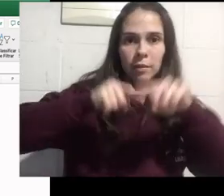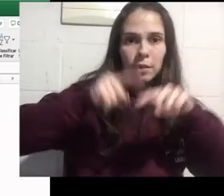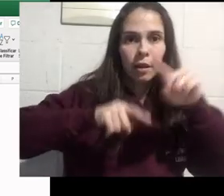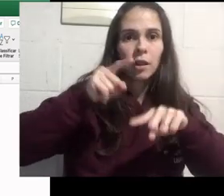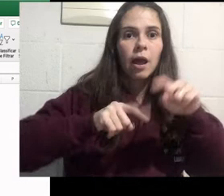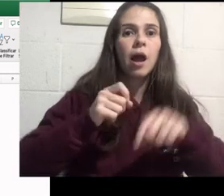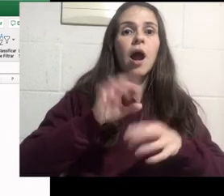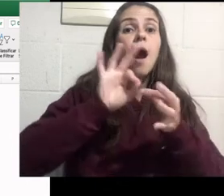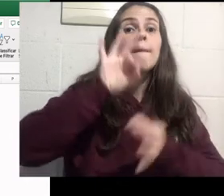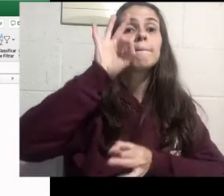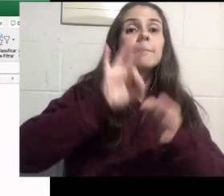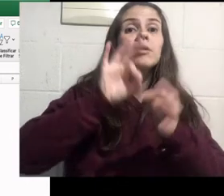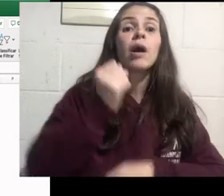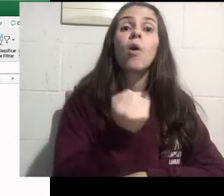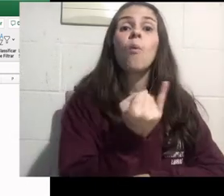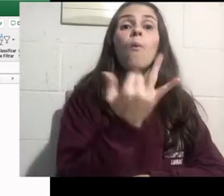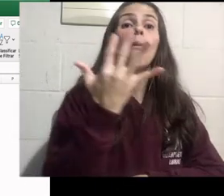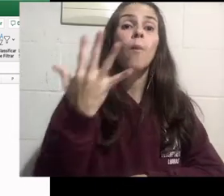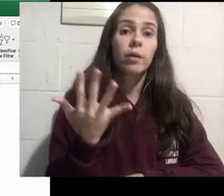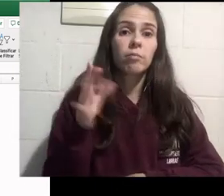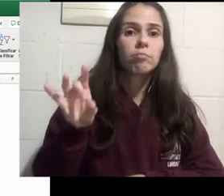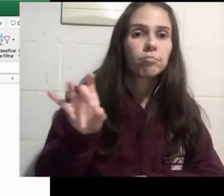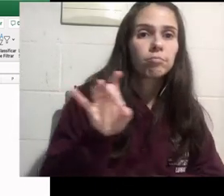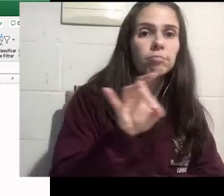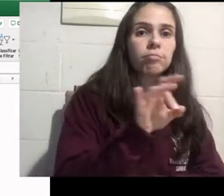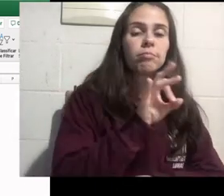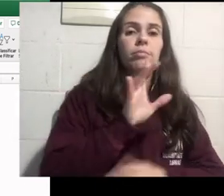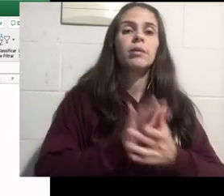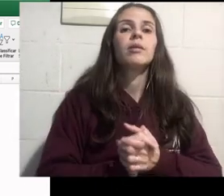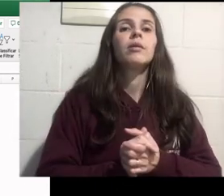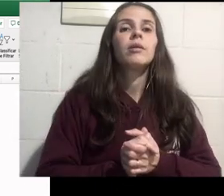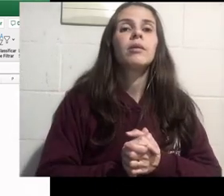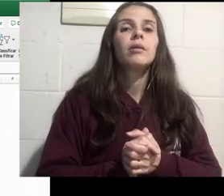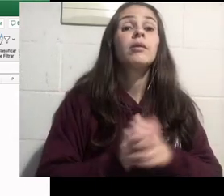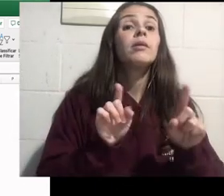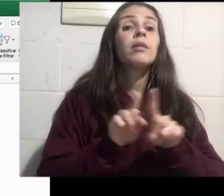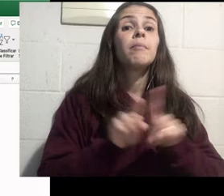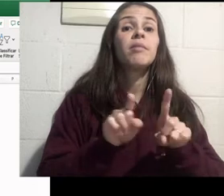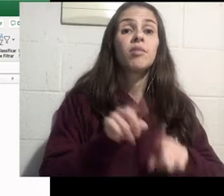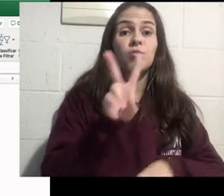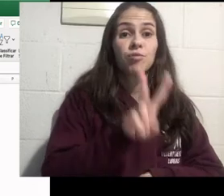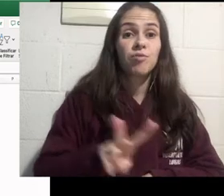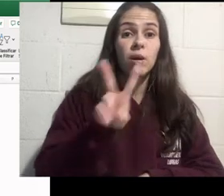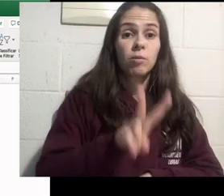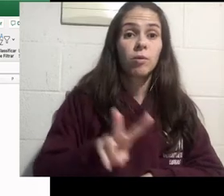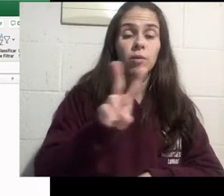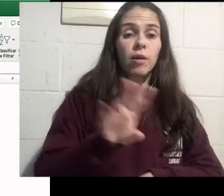unidades de medida, a quantidade que vai ser consumida para cada unidade de produção, tá? E o valor